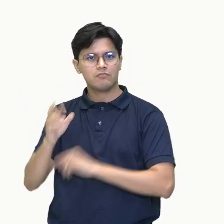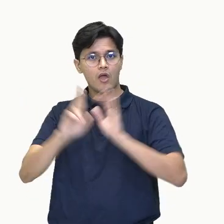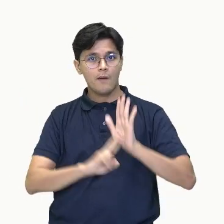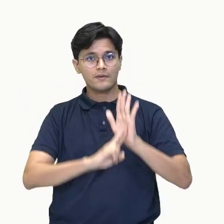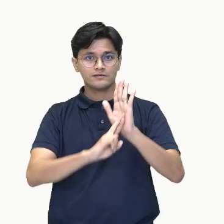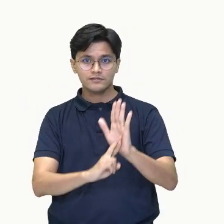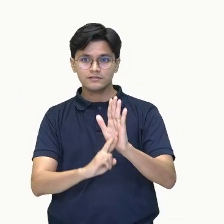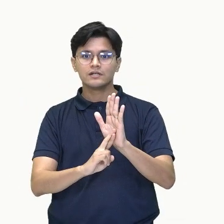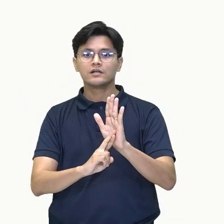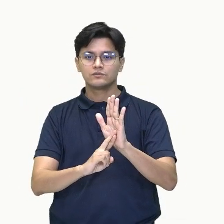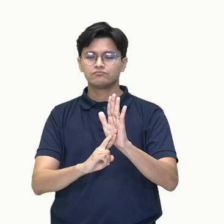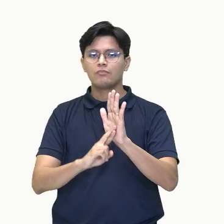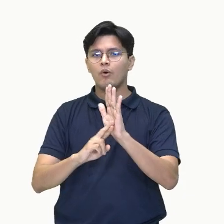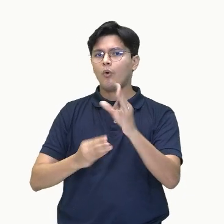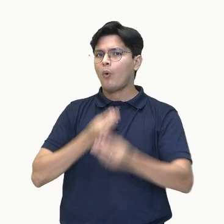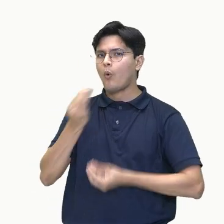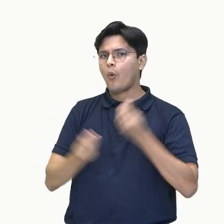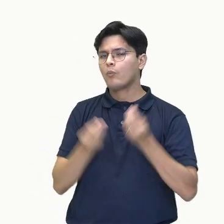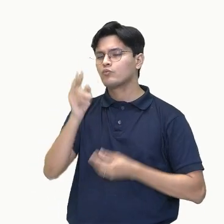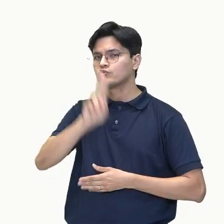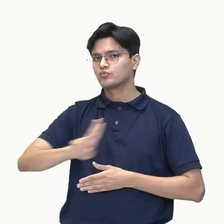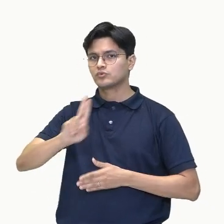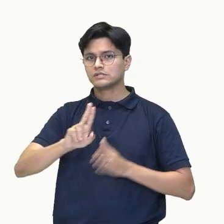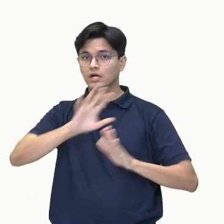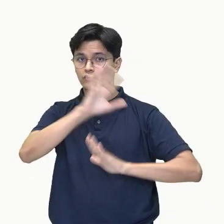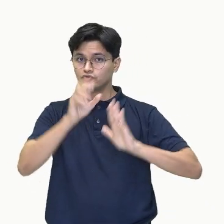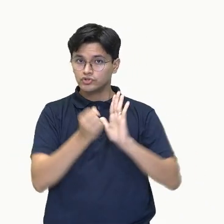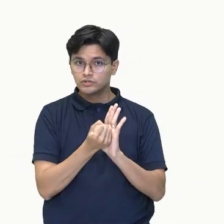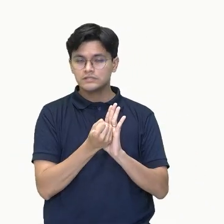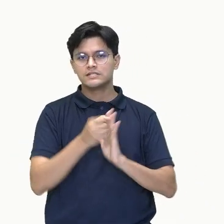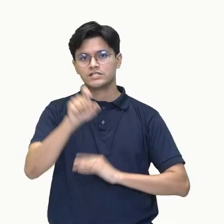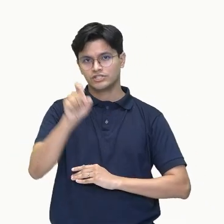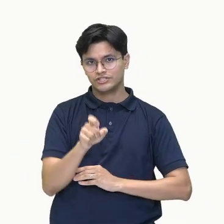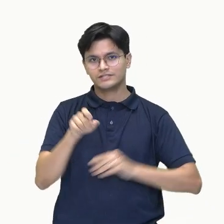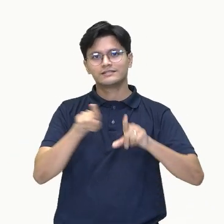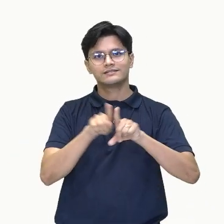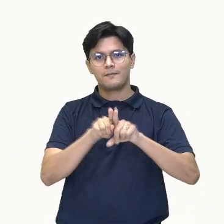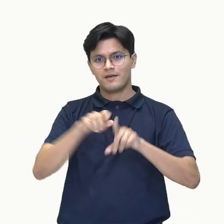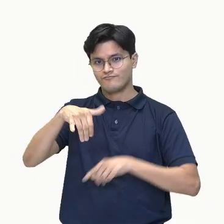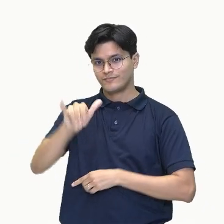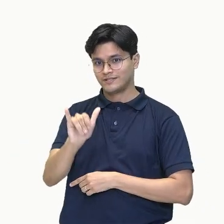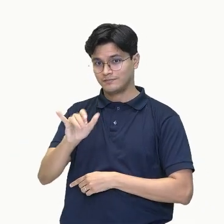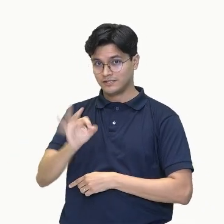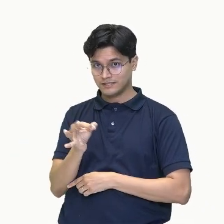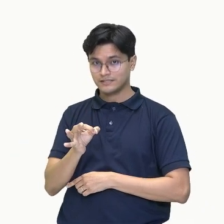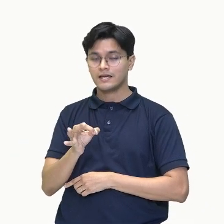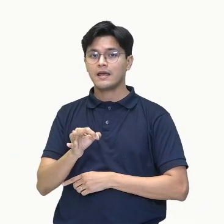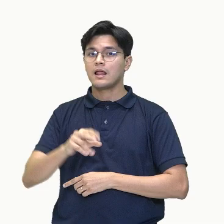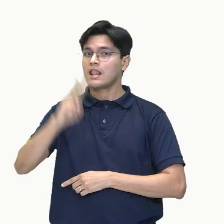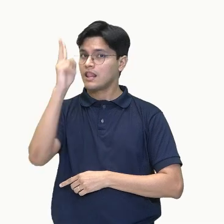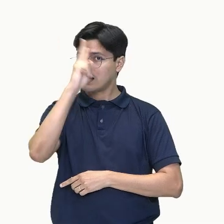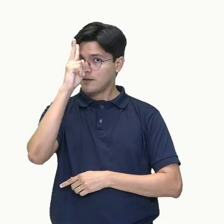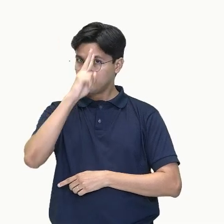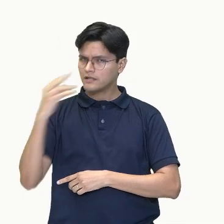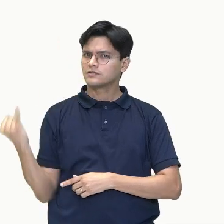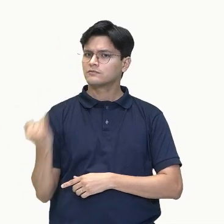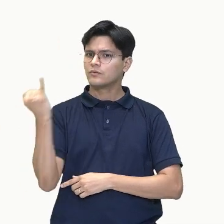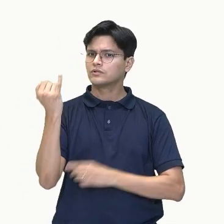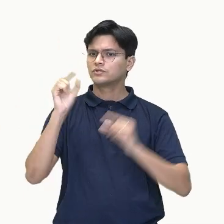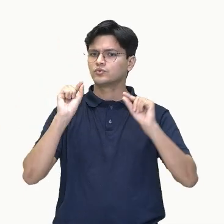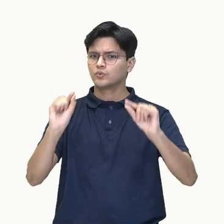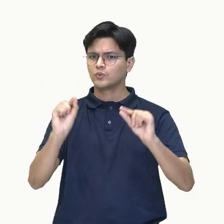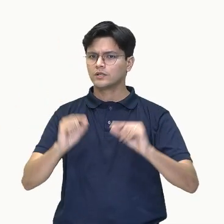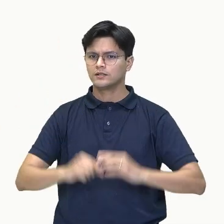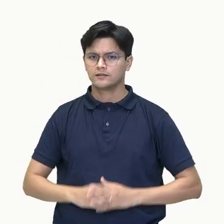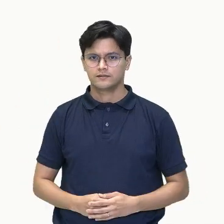né, que são simbolizados por x e y. Lembrando aos senhores o quê? Sempre lembrando aos